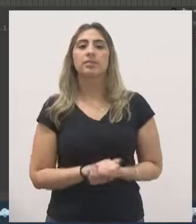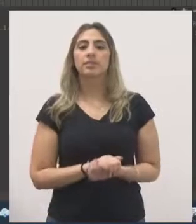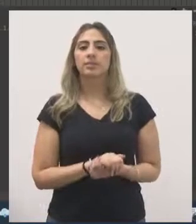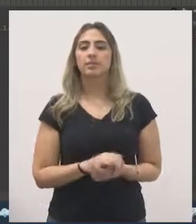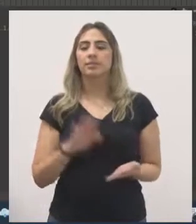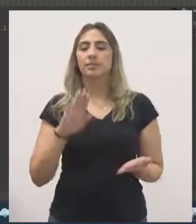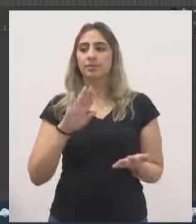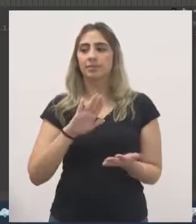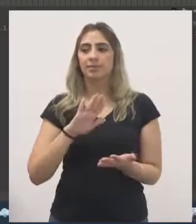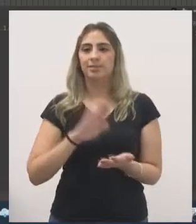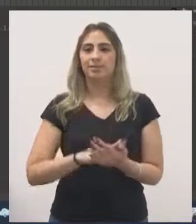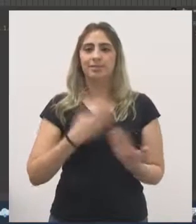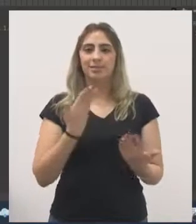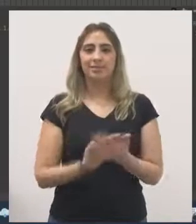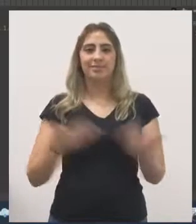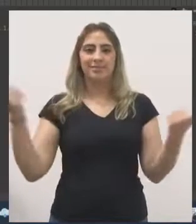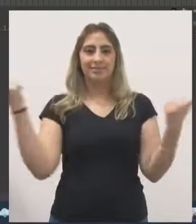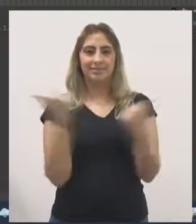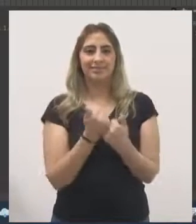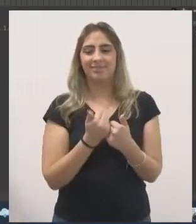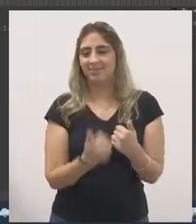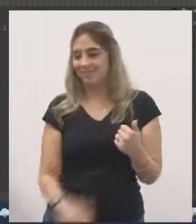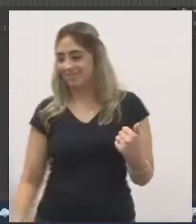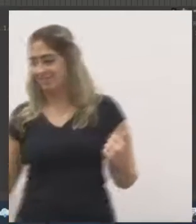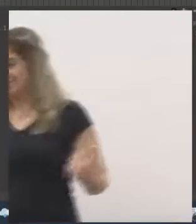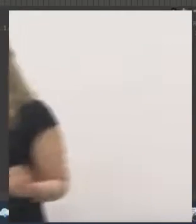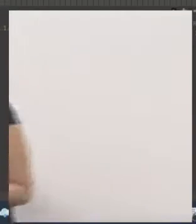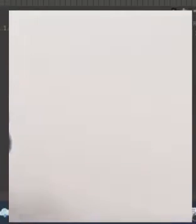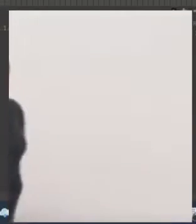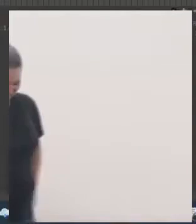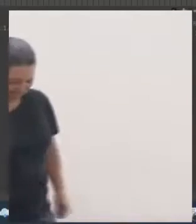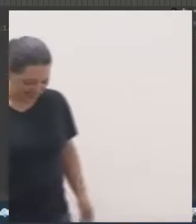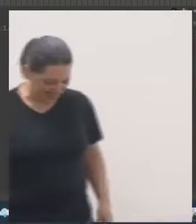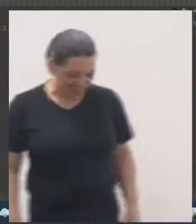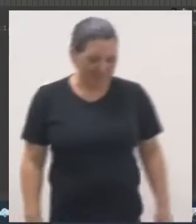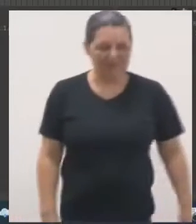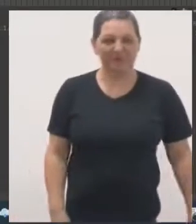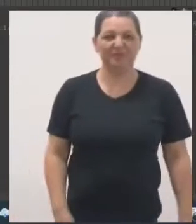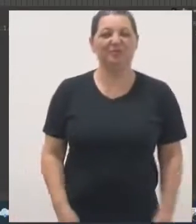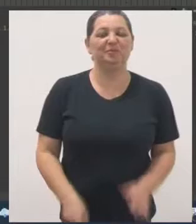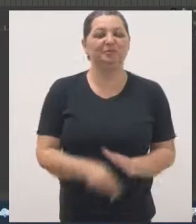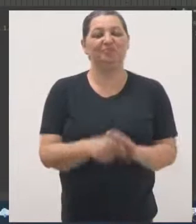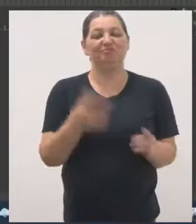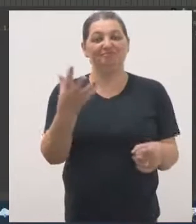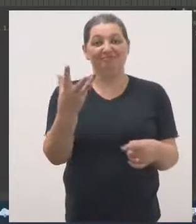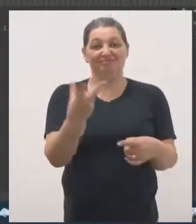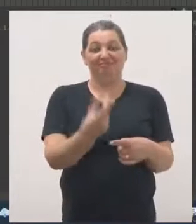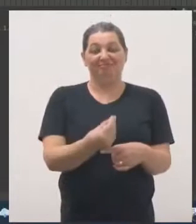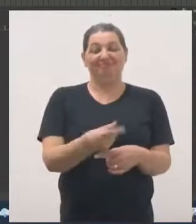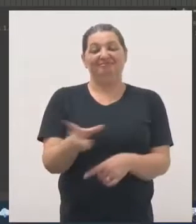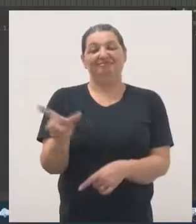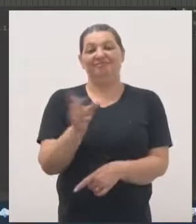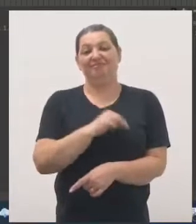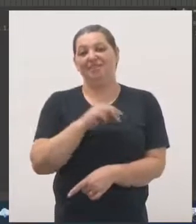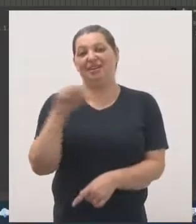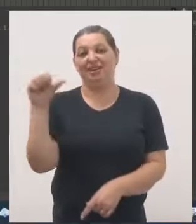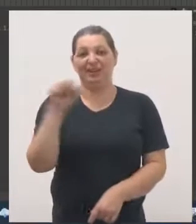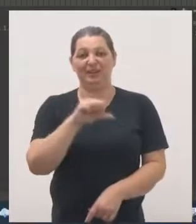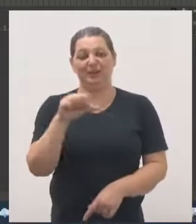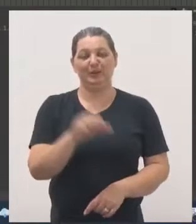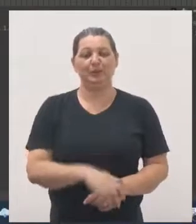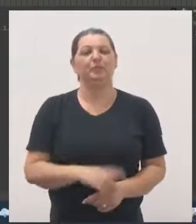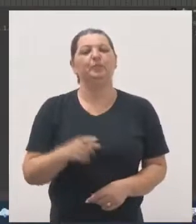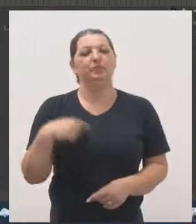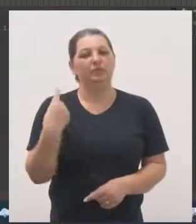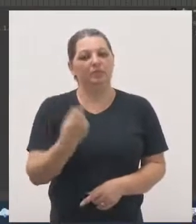porque a música aqui passou longe. Então, a arte, então, vixi. A gente consegue controlar.